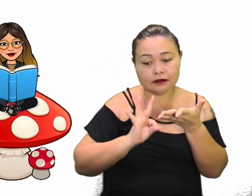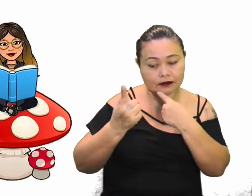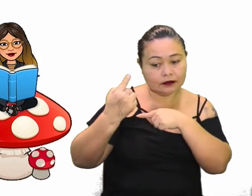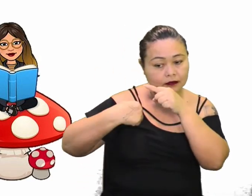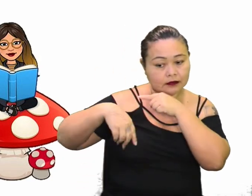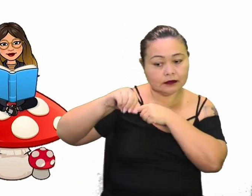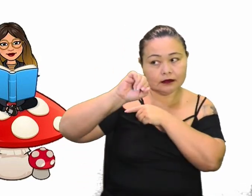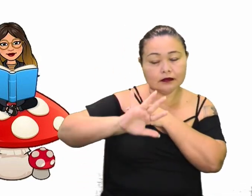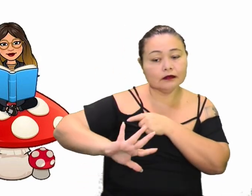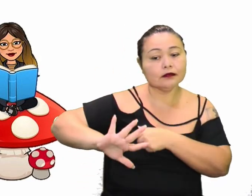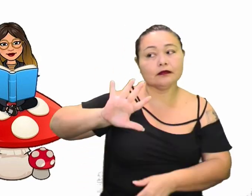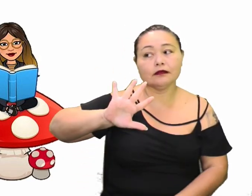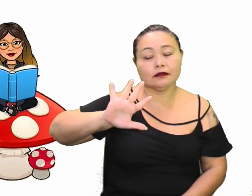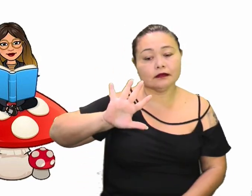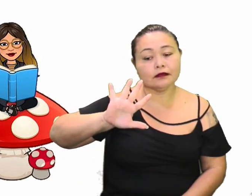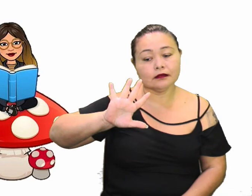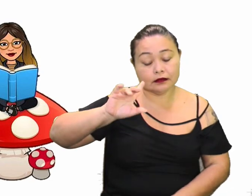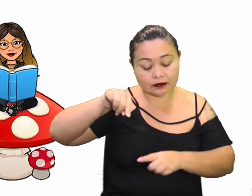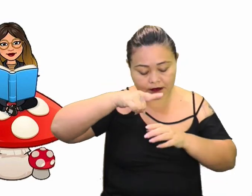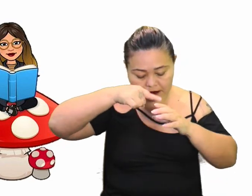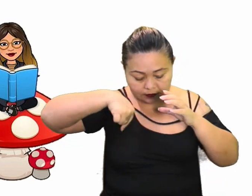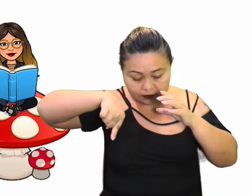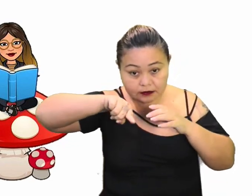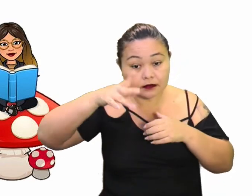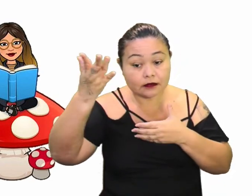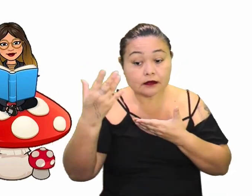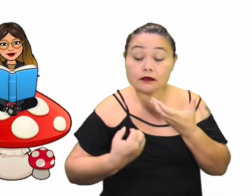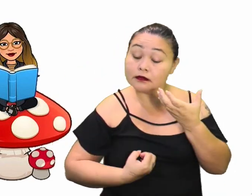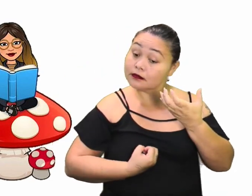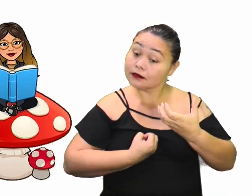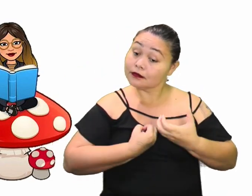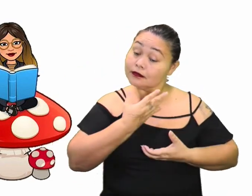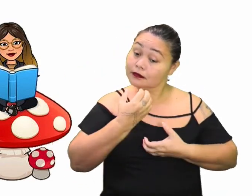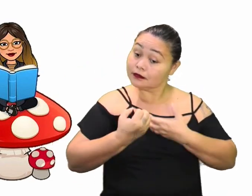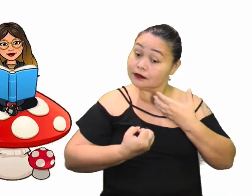aula. A arte e a